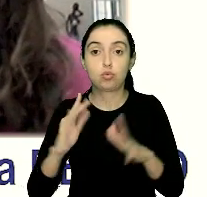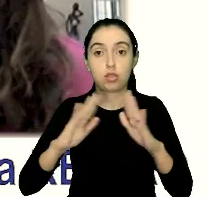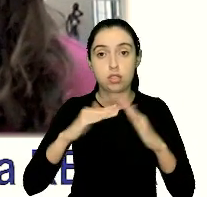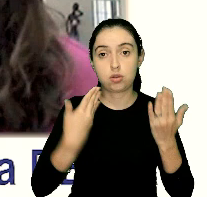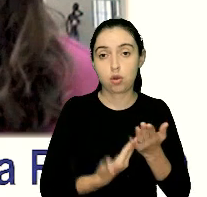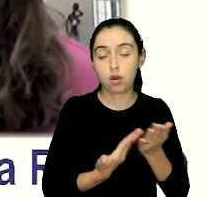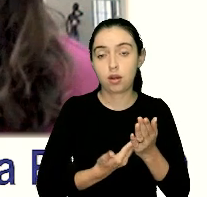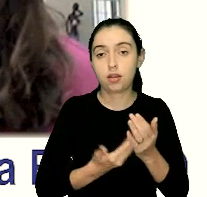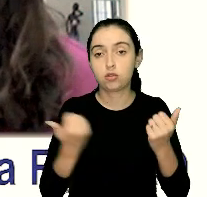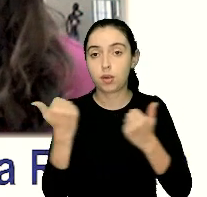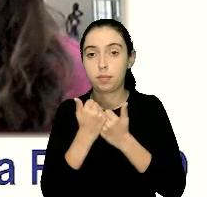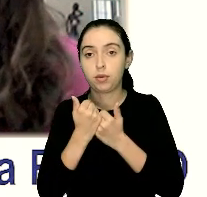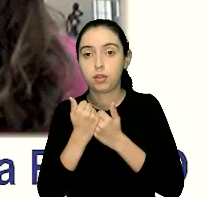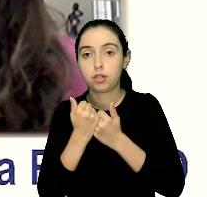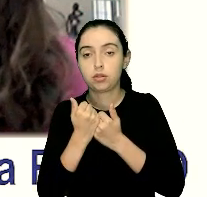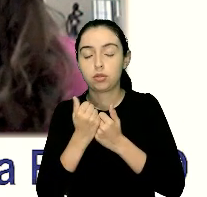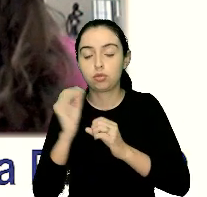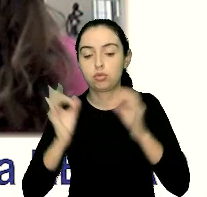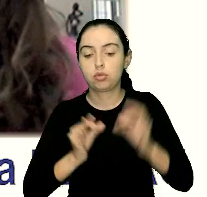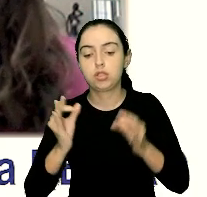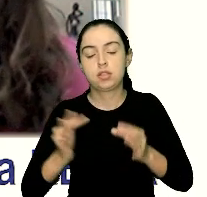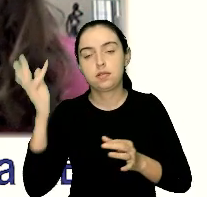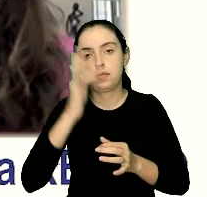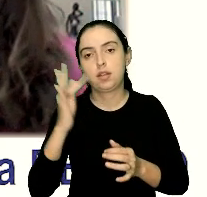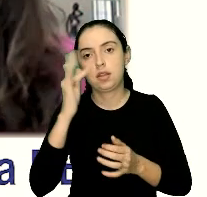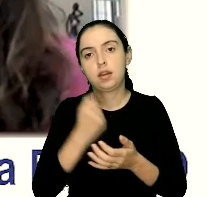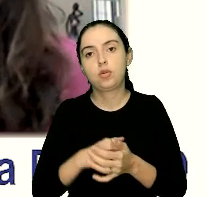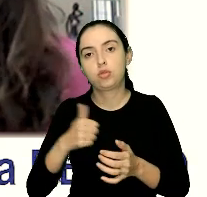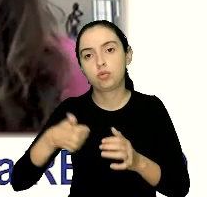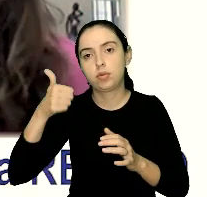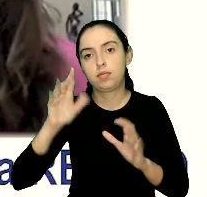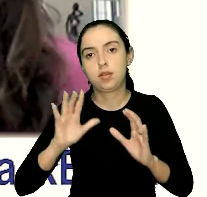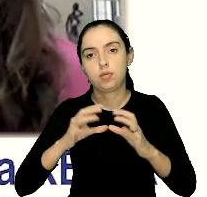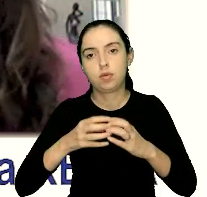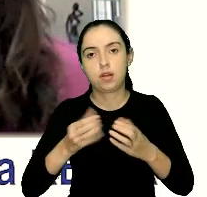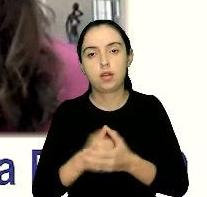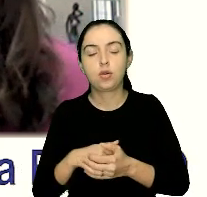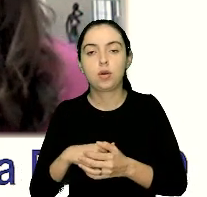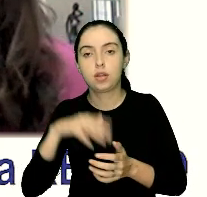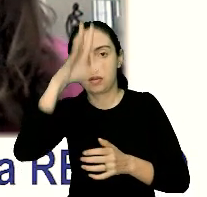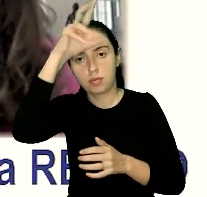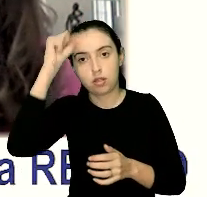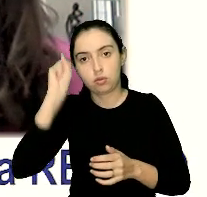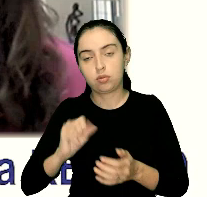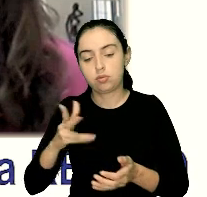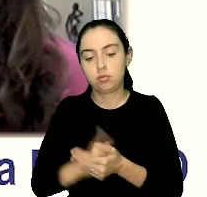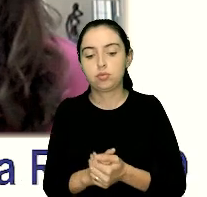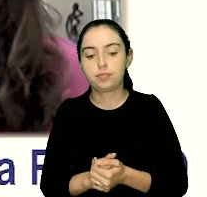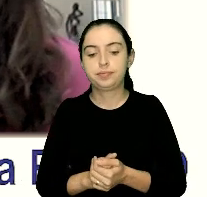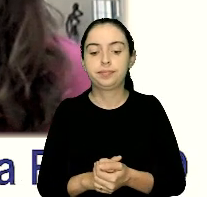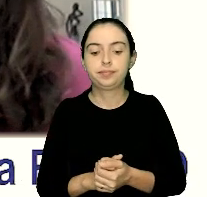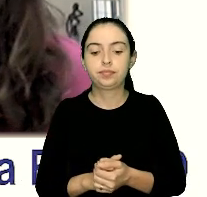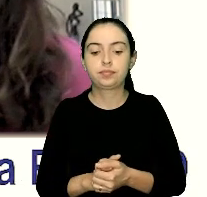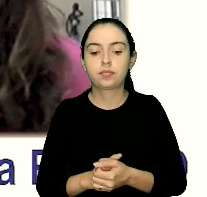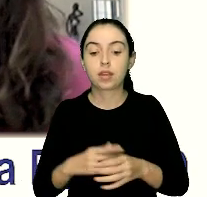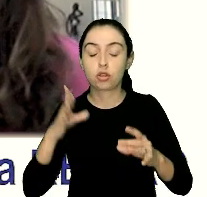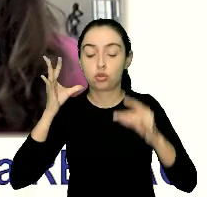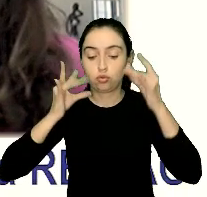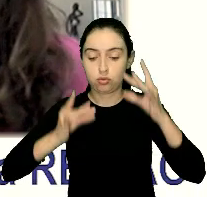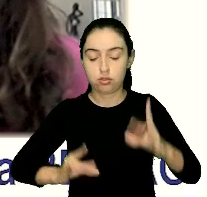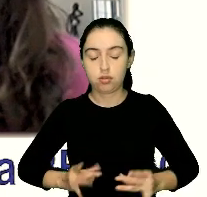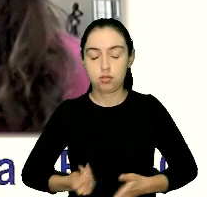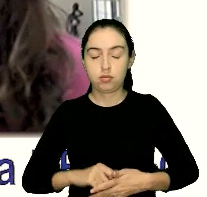Federal de primeiro grau em Mato Grosso do Sul. Eu vou fazer a minha audiodescrição, que é uma